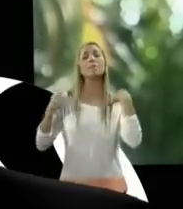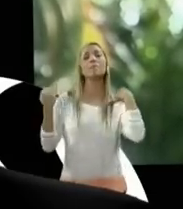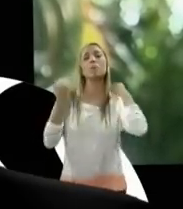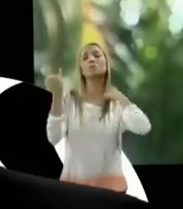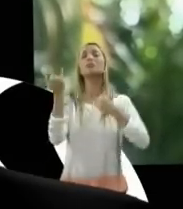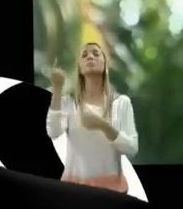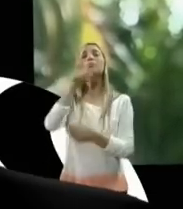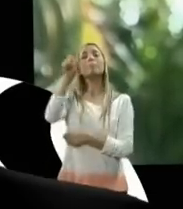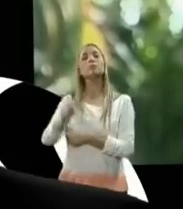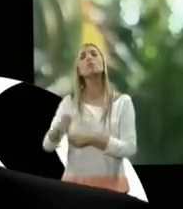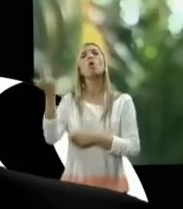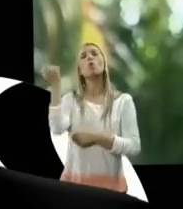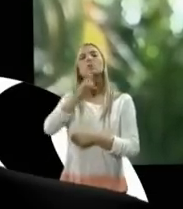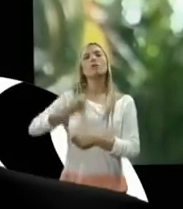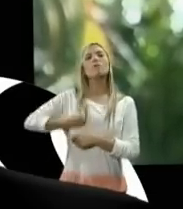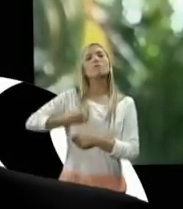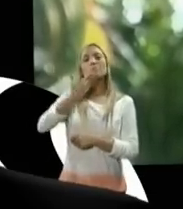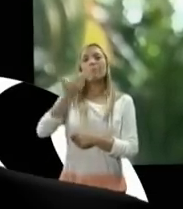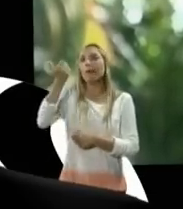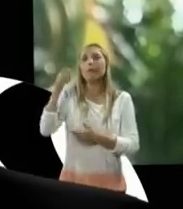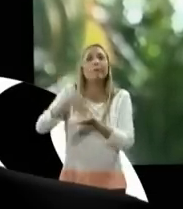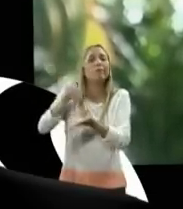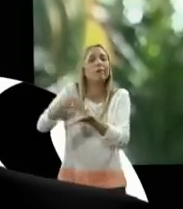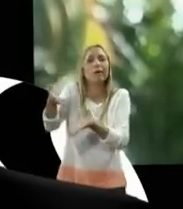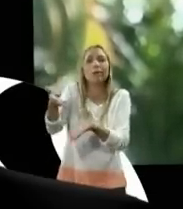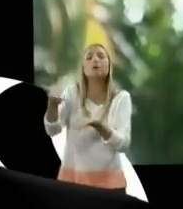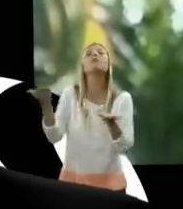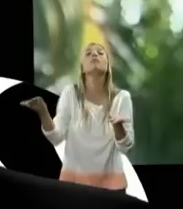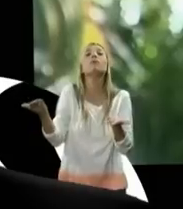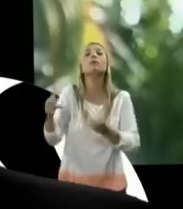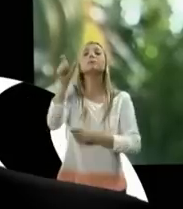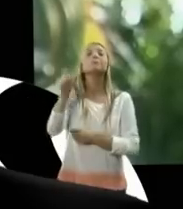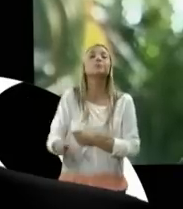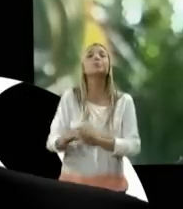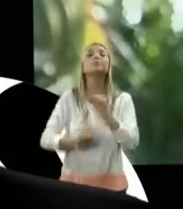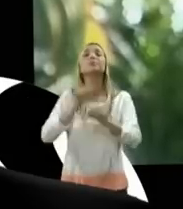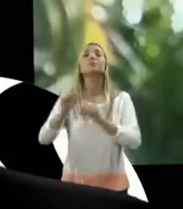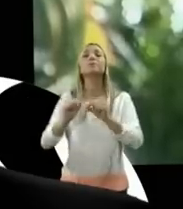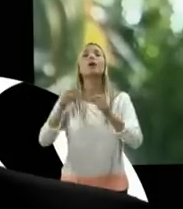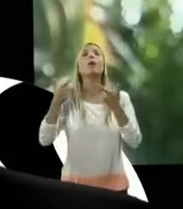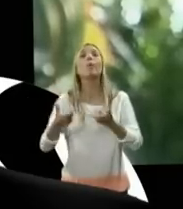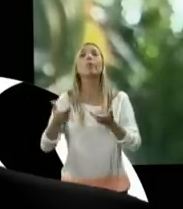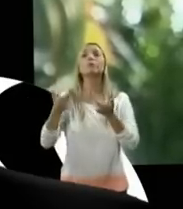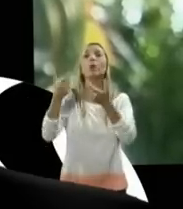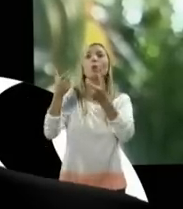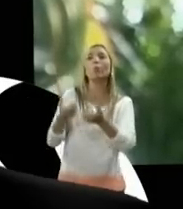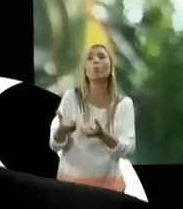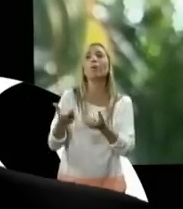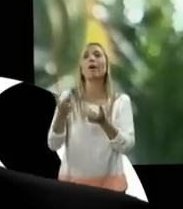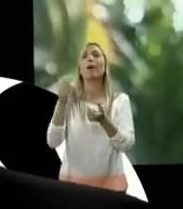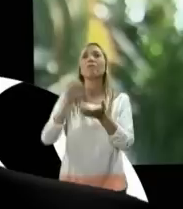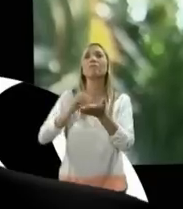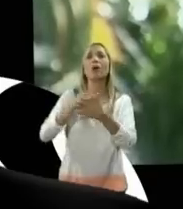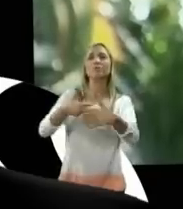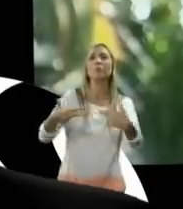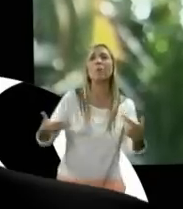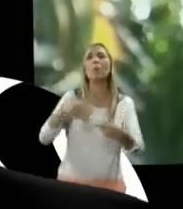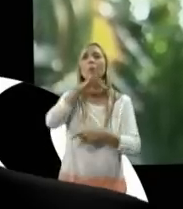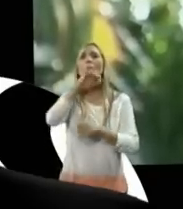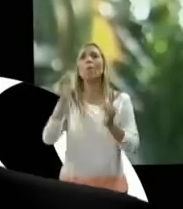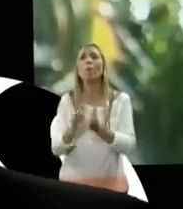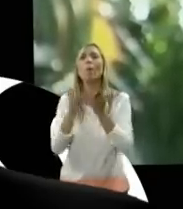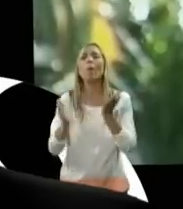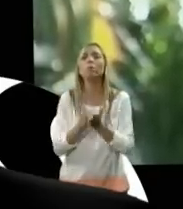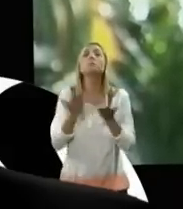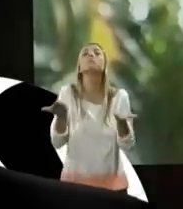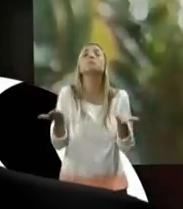para que as pessoas tenham uma condição de vida melhor. E aí o que se esperar que emerja de um local onde é totalmente desprovido de todos os